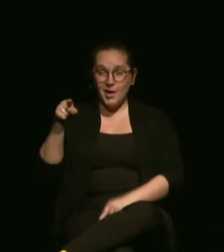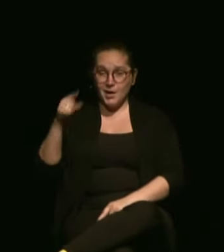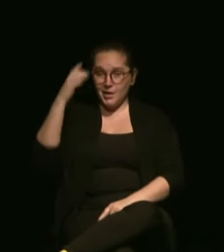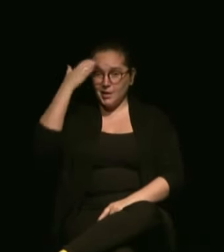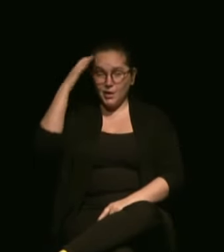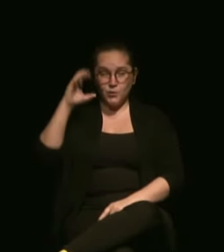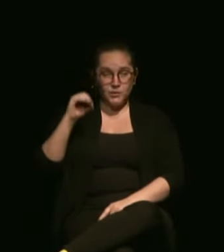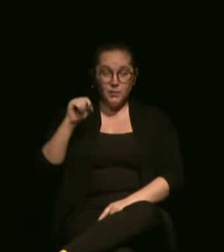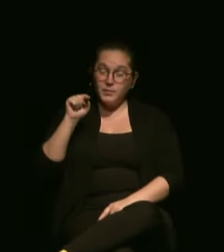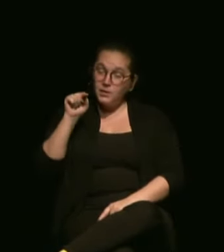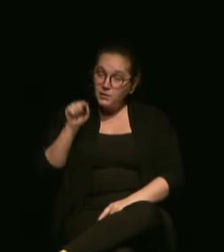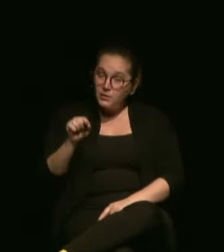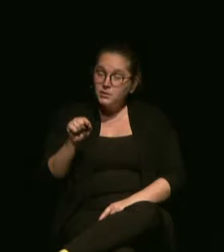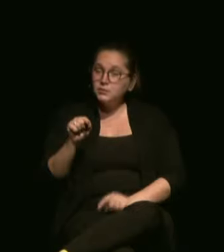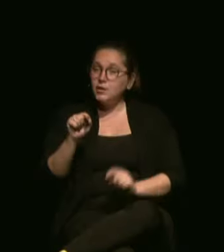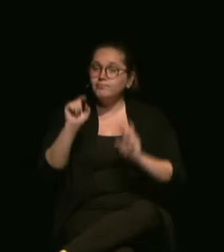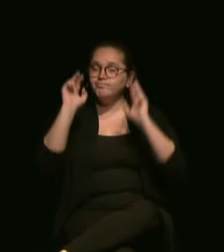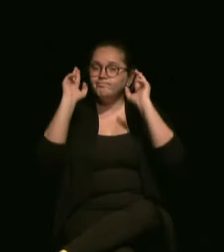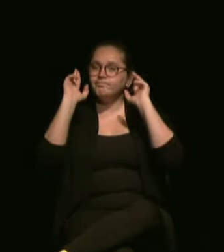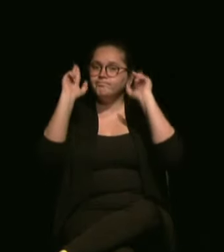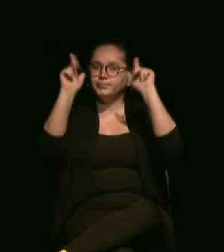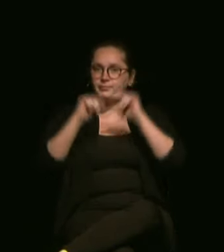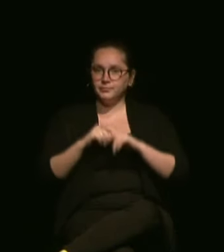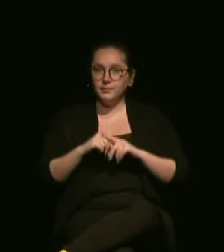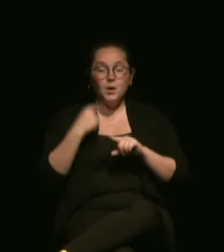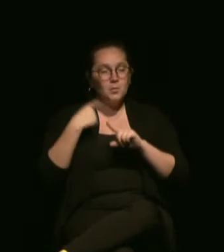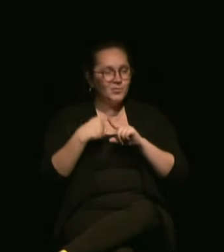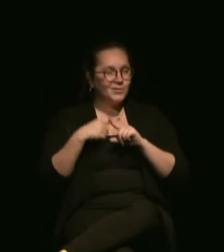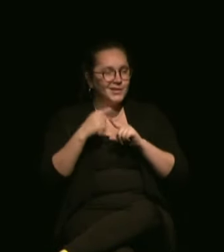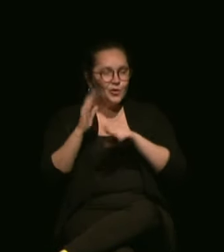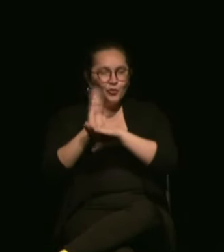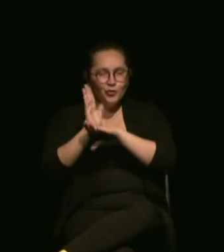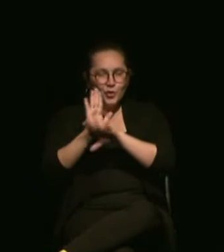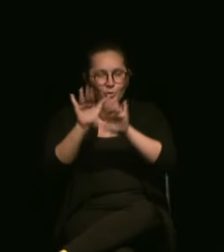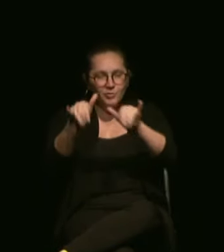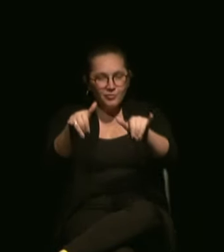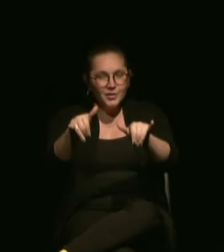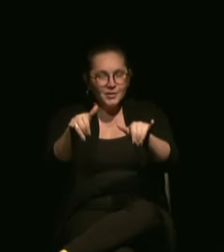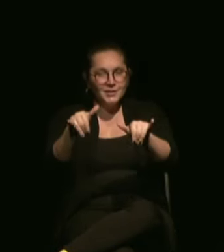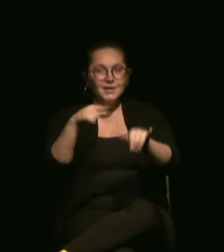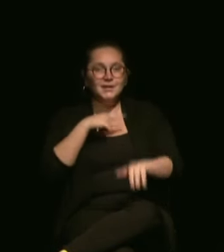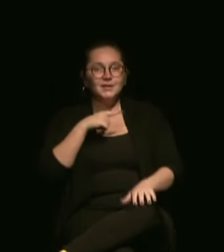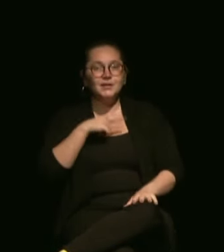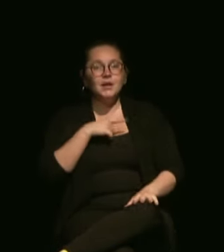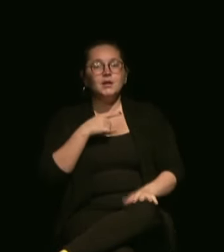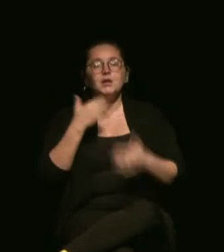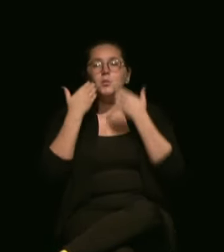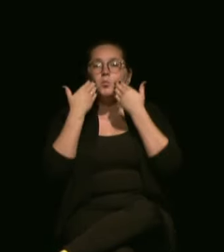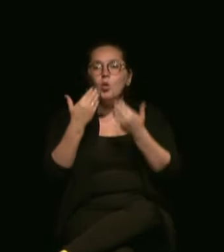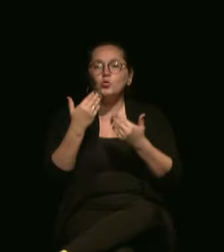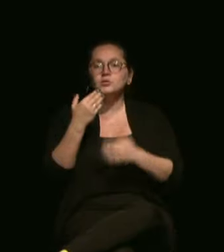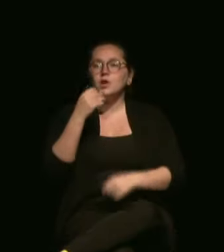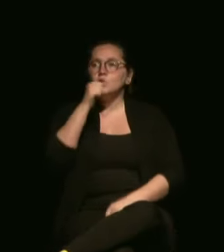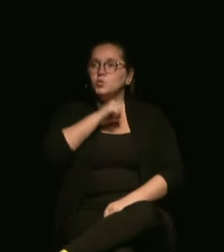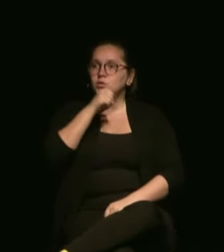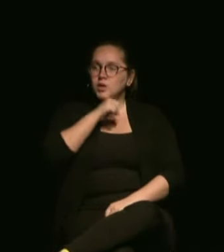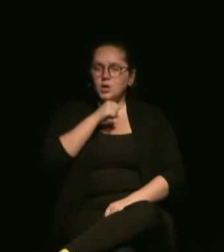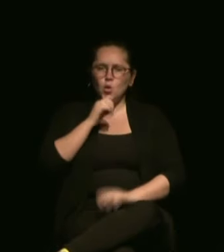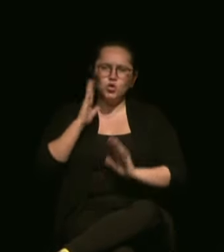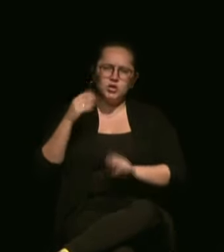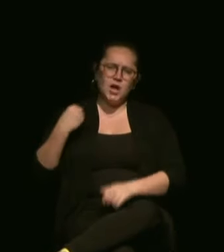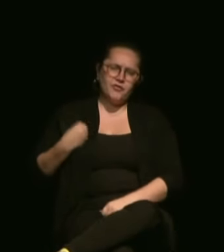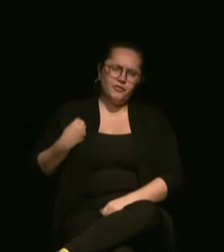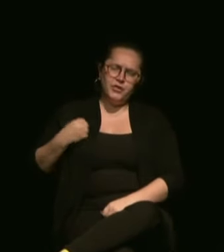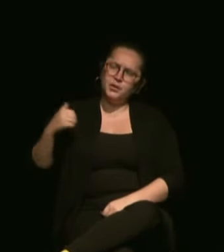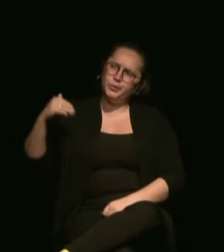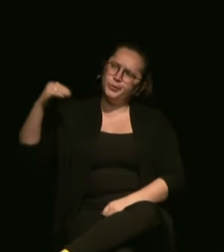isso é muito, muito diferente do fim de um filme em que aparece um senhor cuja vida já está feita, você